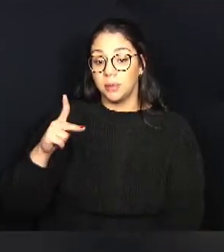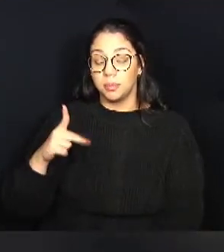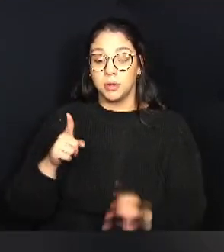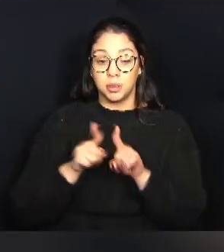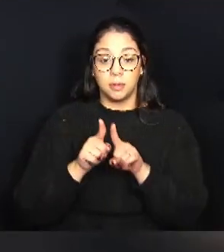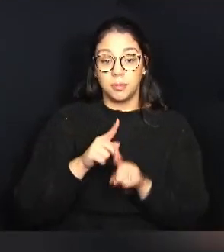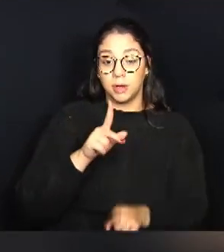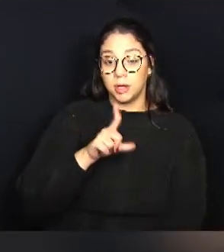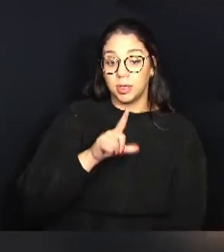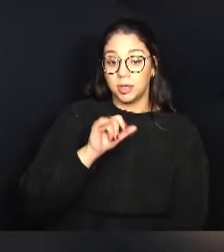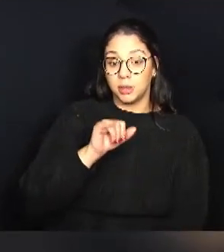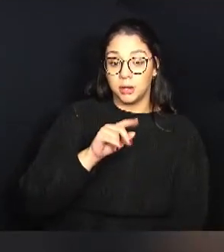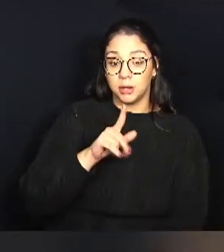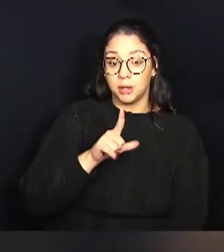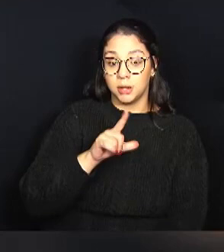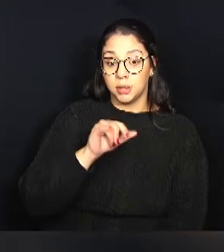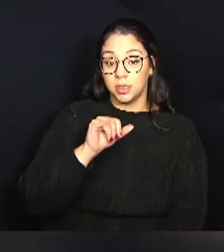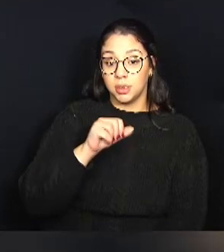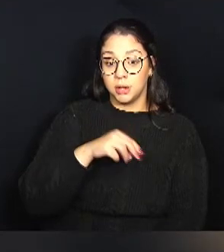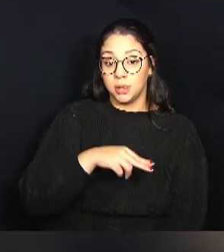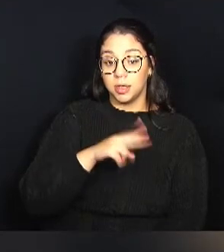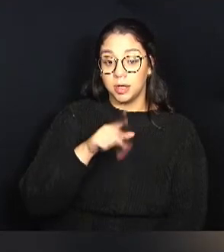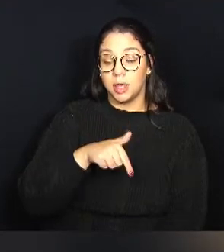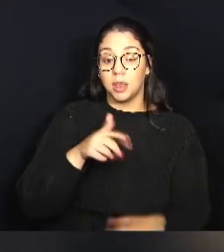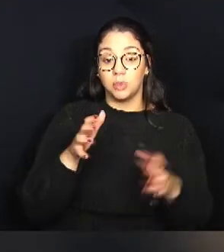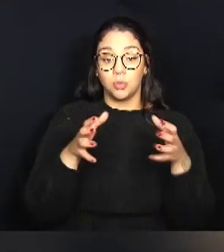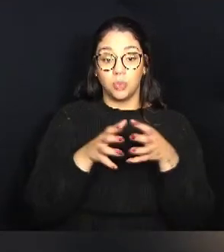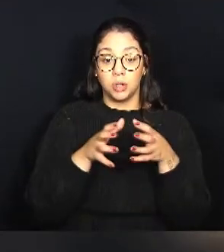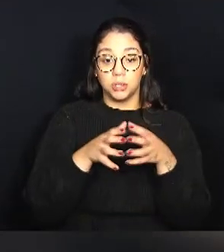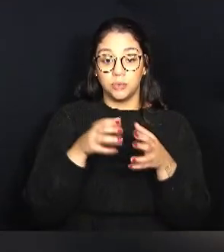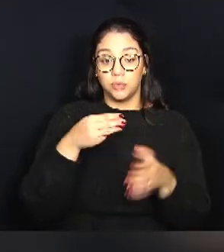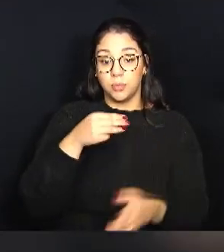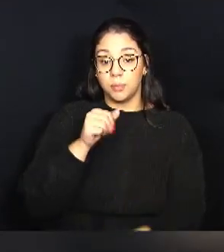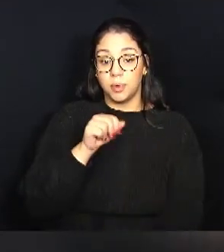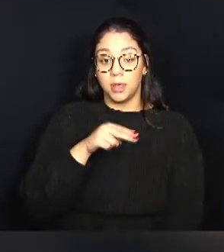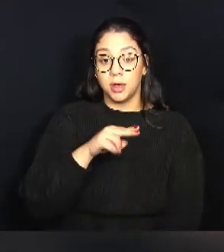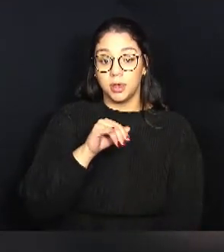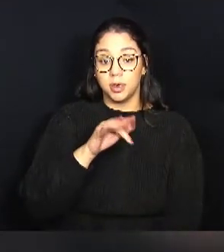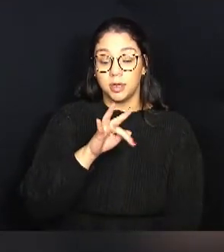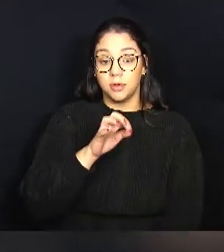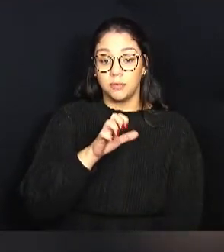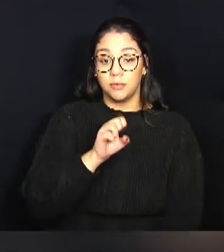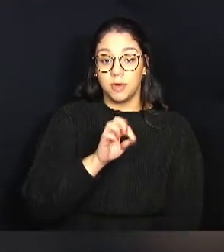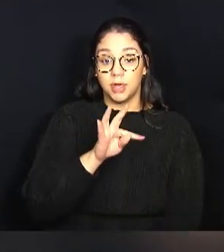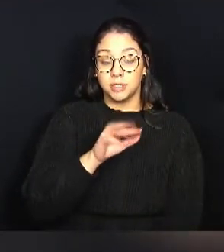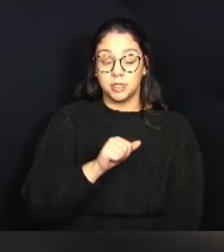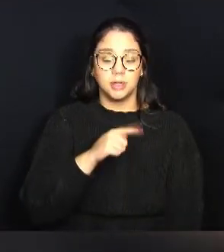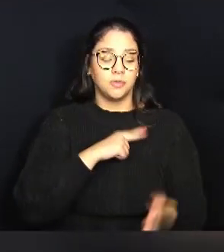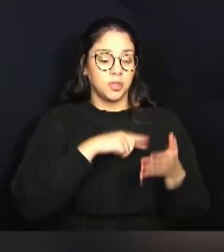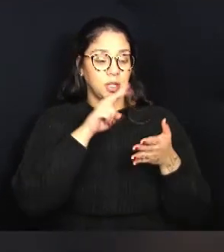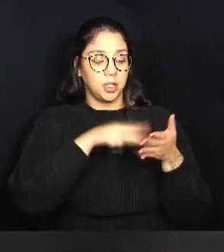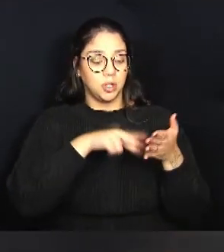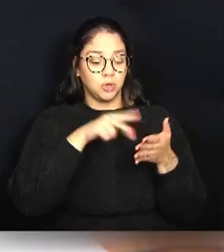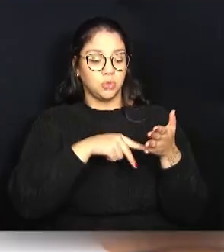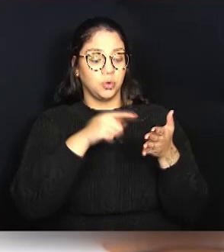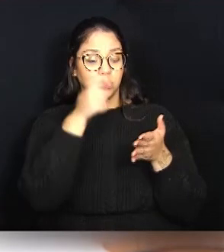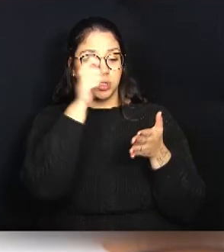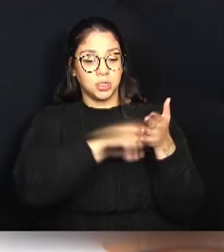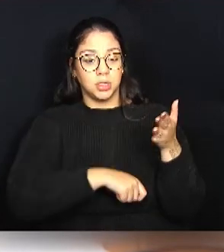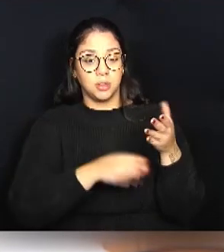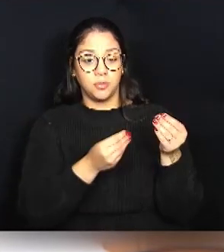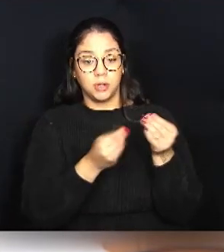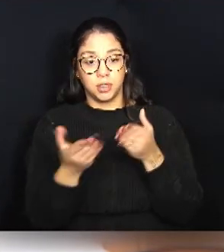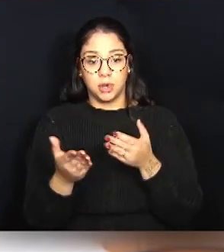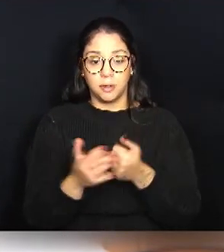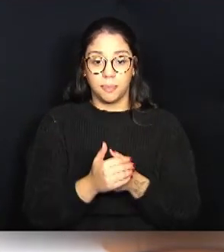geral do coletivo Manifesta. O parlamentar fez a leitura do abaixo-assinado entregue por elas. Eu